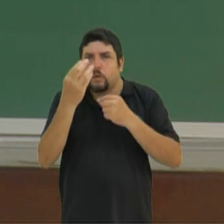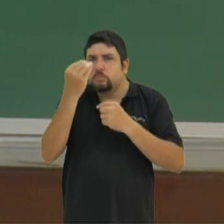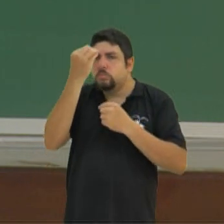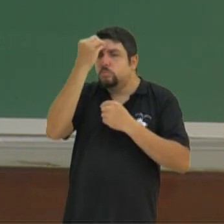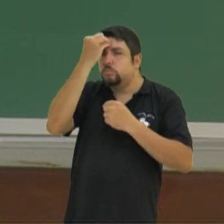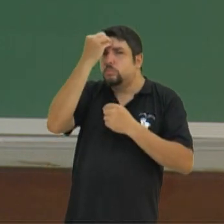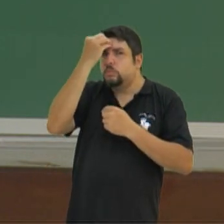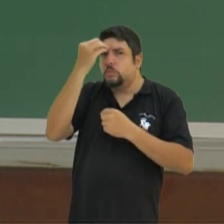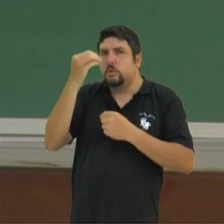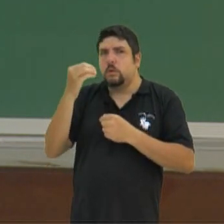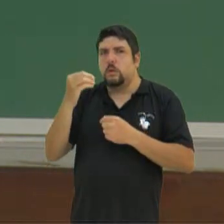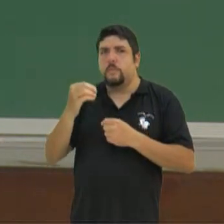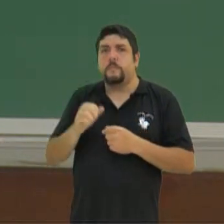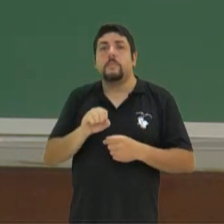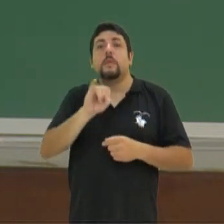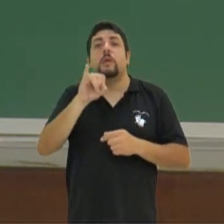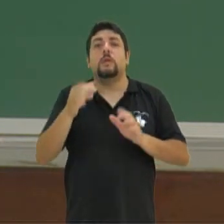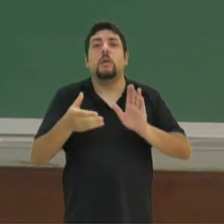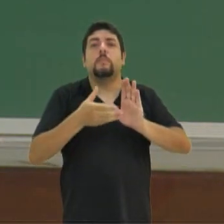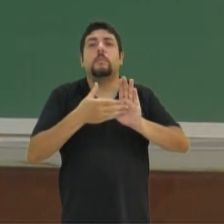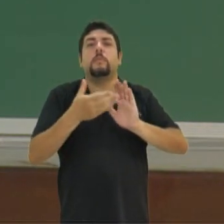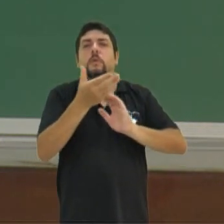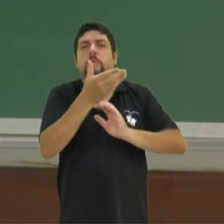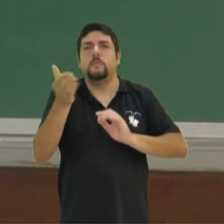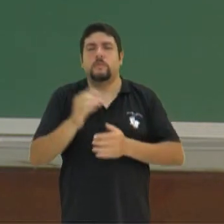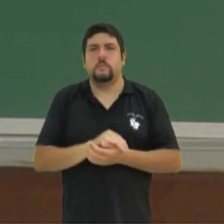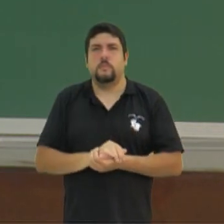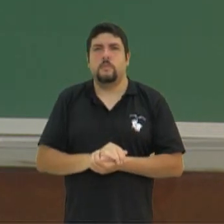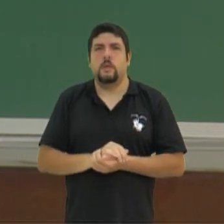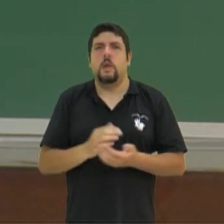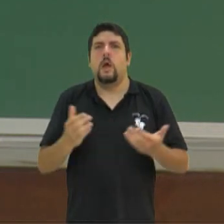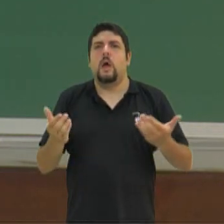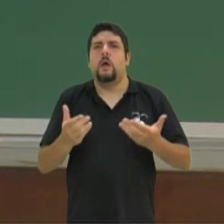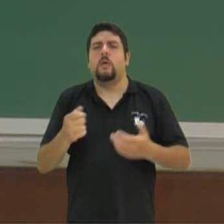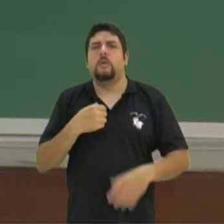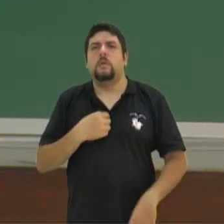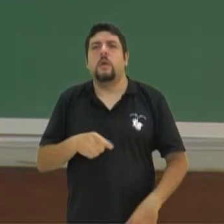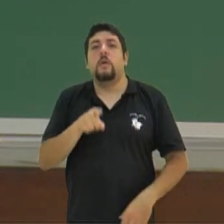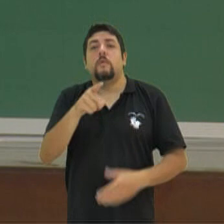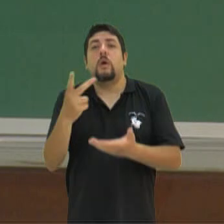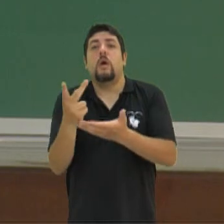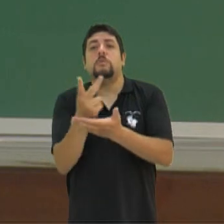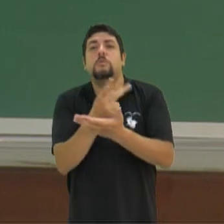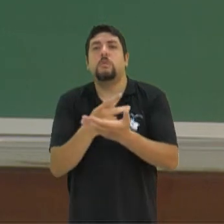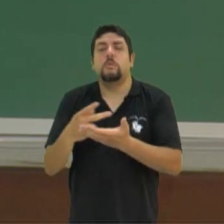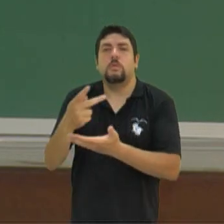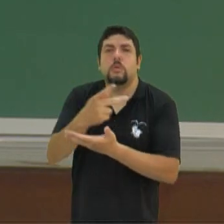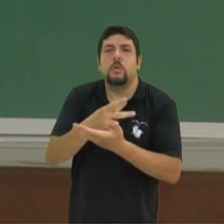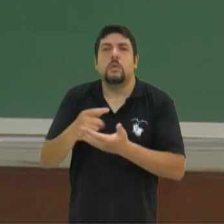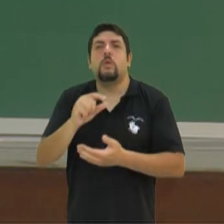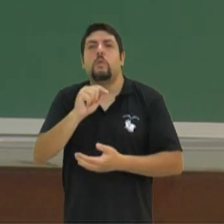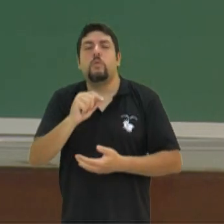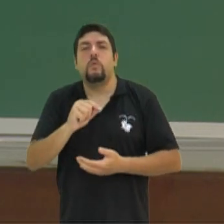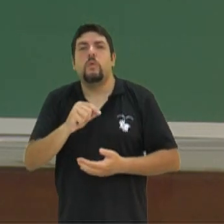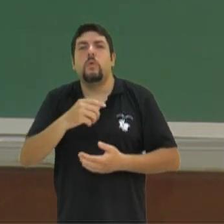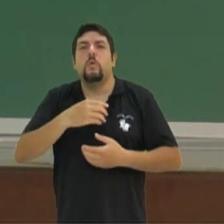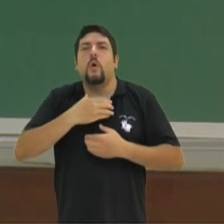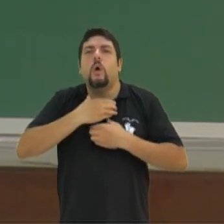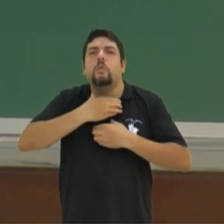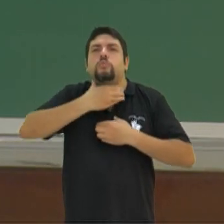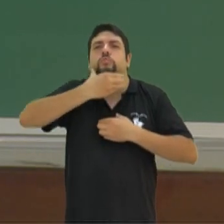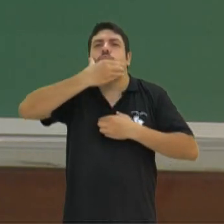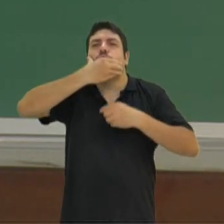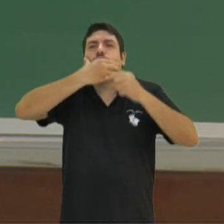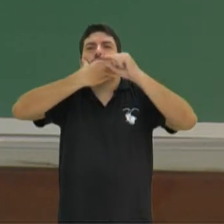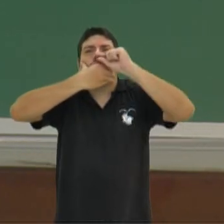Então, se eu propor aqui para vocês, desenhem lá agora uma elerafa ou um girafante, que é a mistura de um elefante com